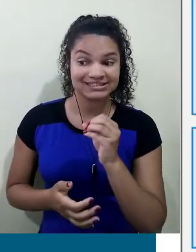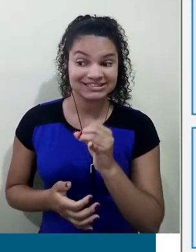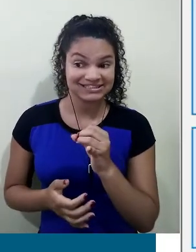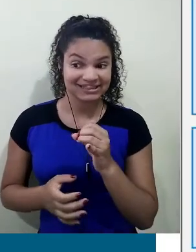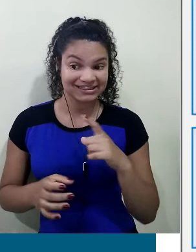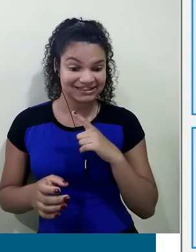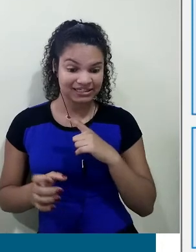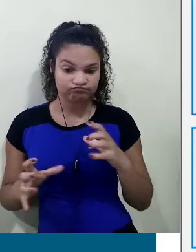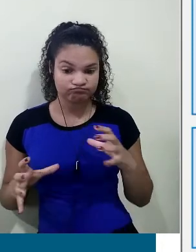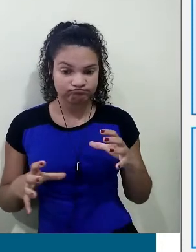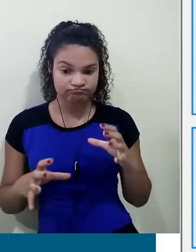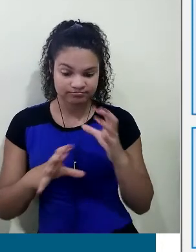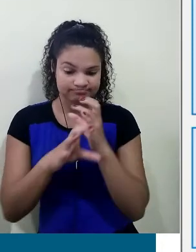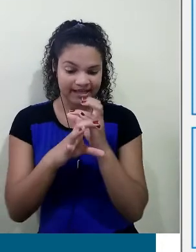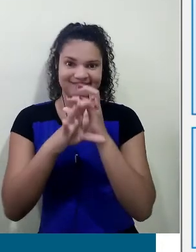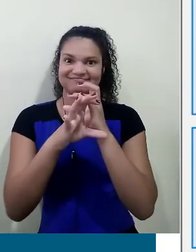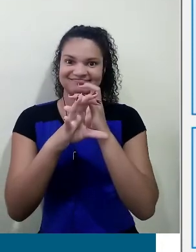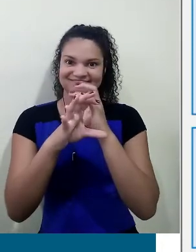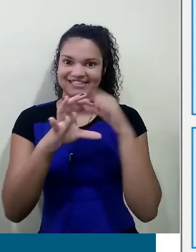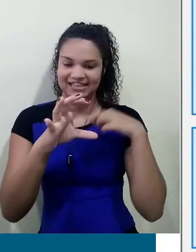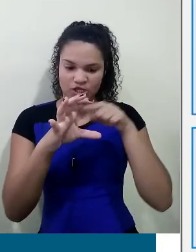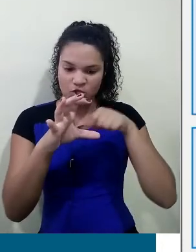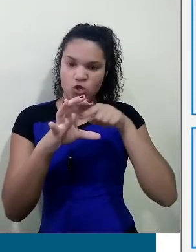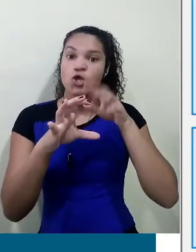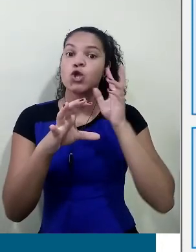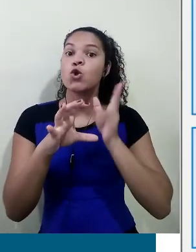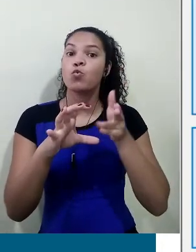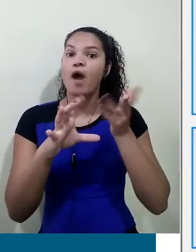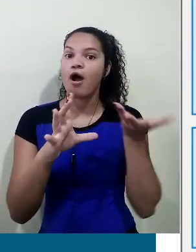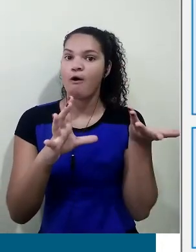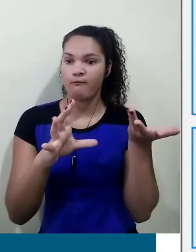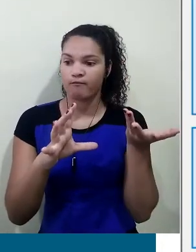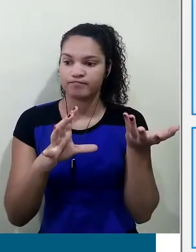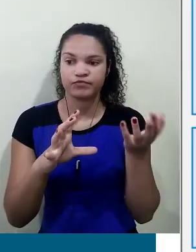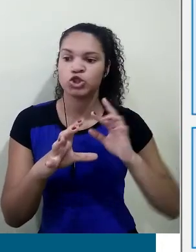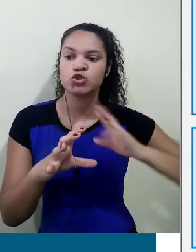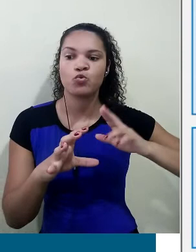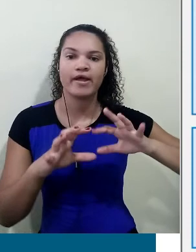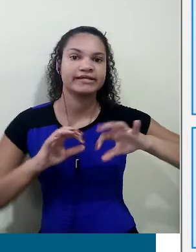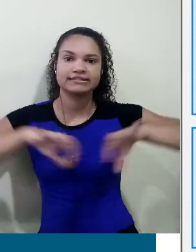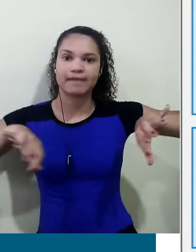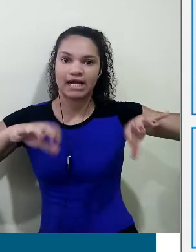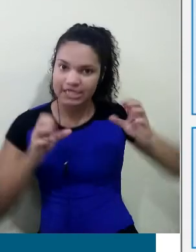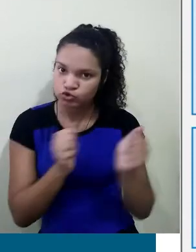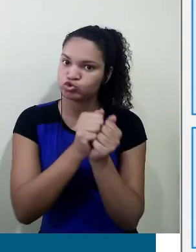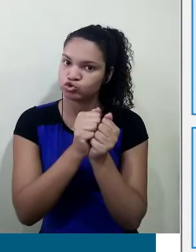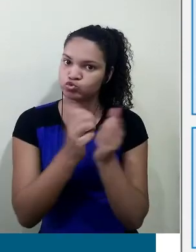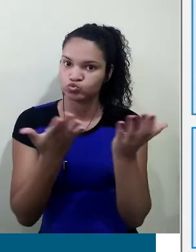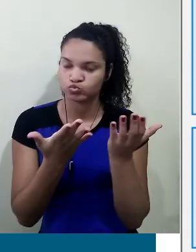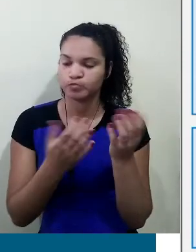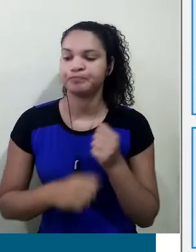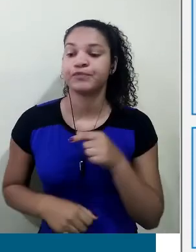ômega possuem intersecção, ou seja, esses conjuntos não são excludentes. Quando